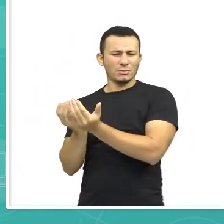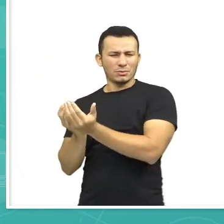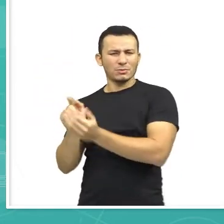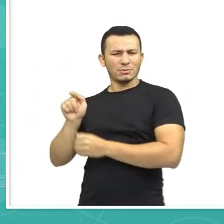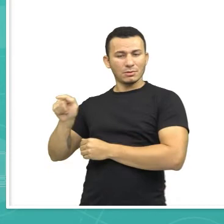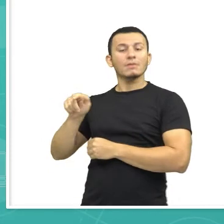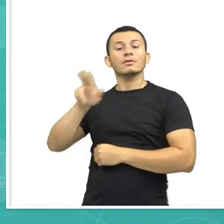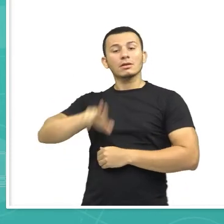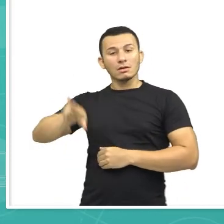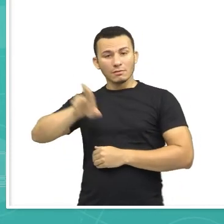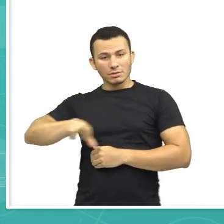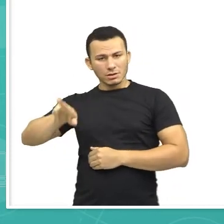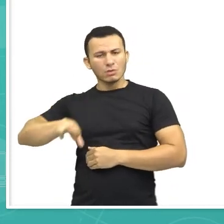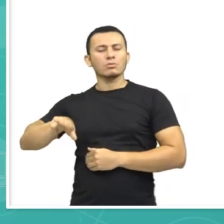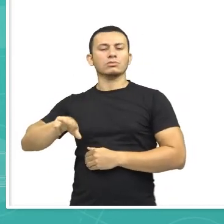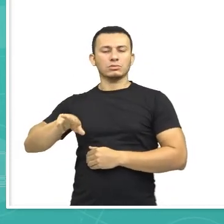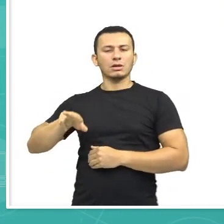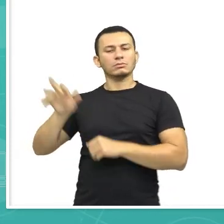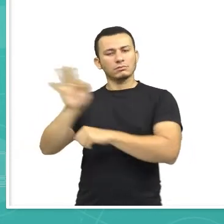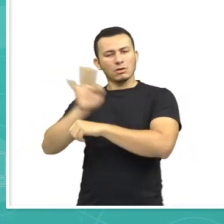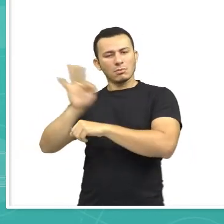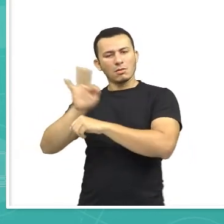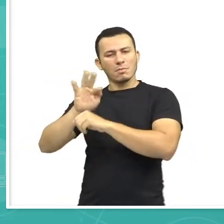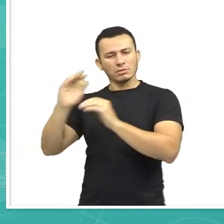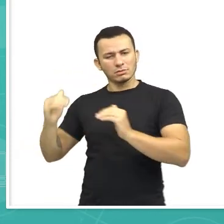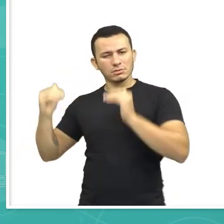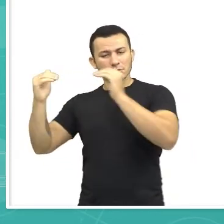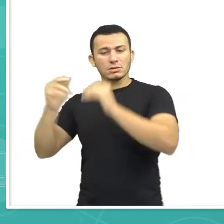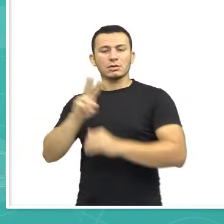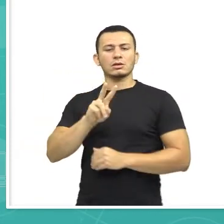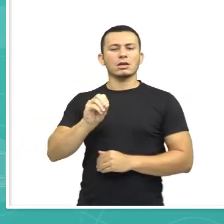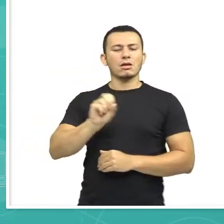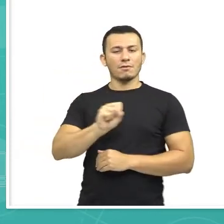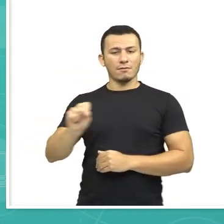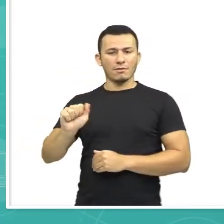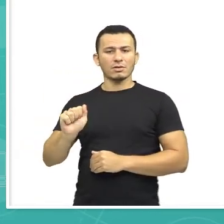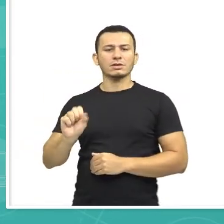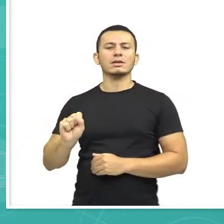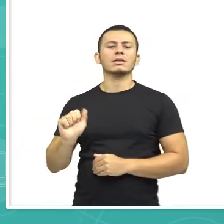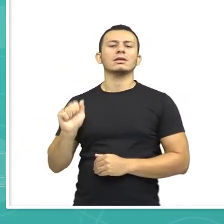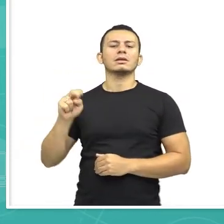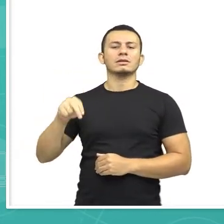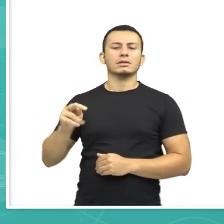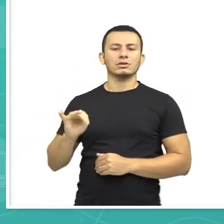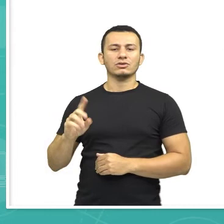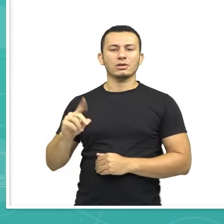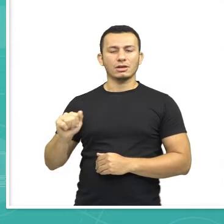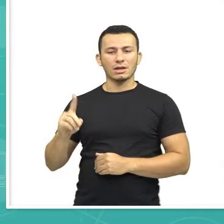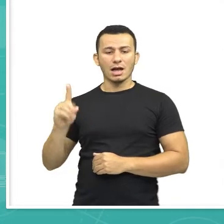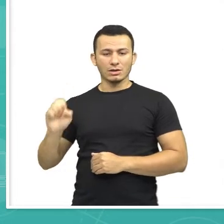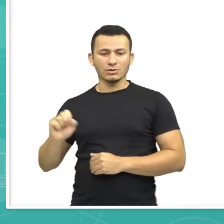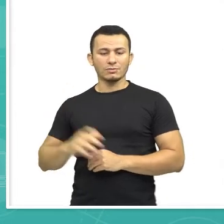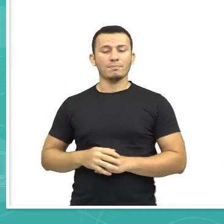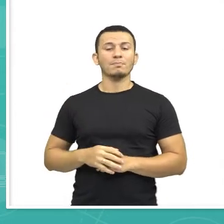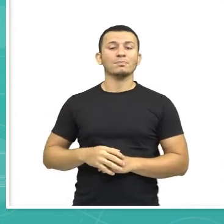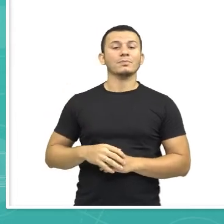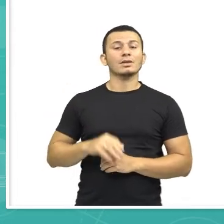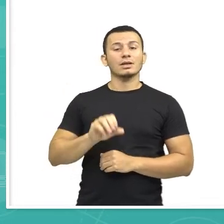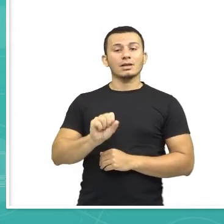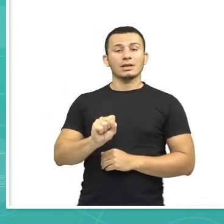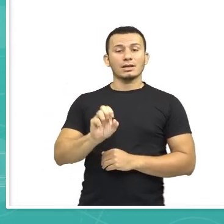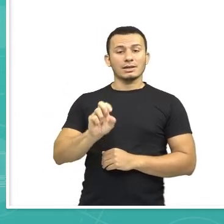vai utilizar aí o Vossa Santidade. Muito bem. Ou, senhor e senhora, aquele